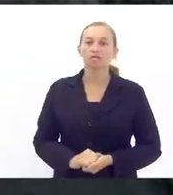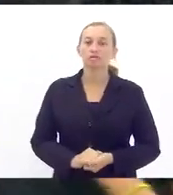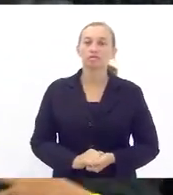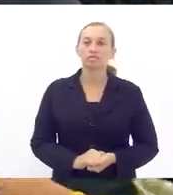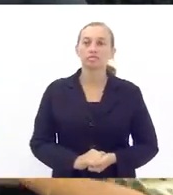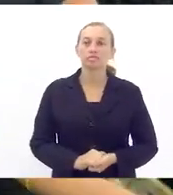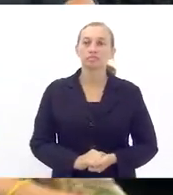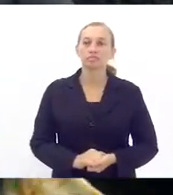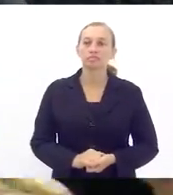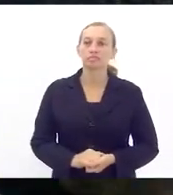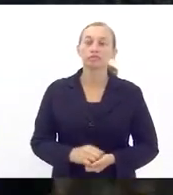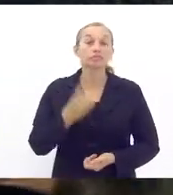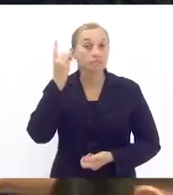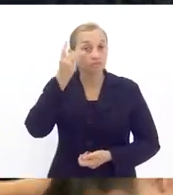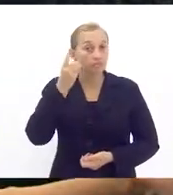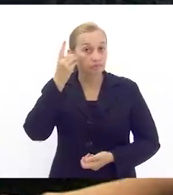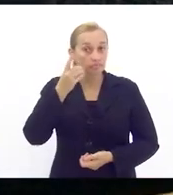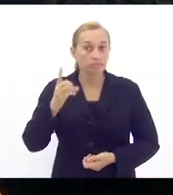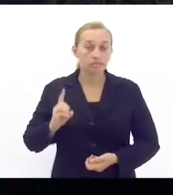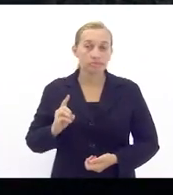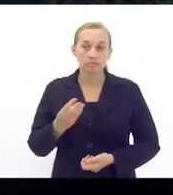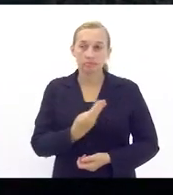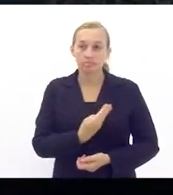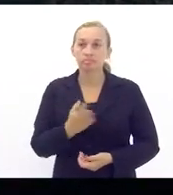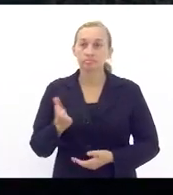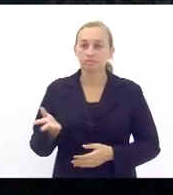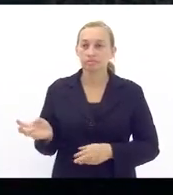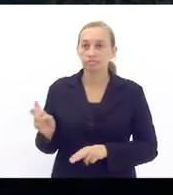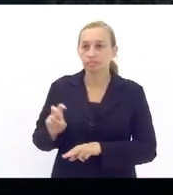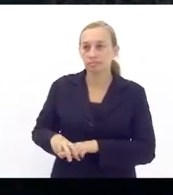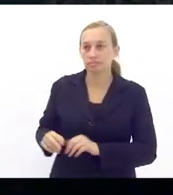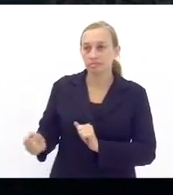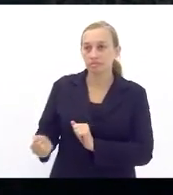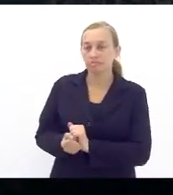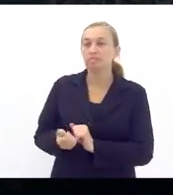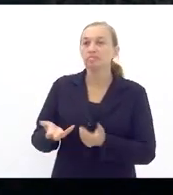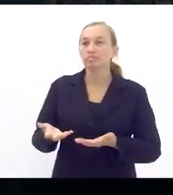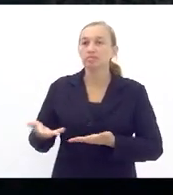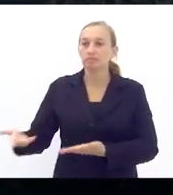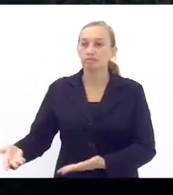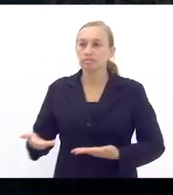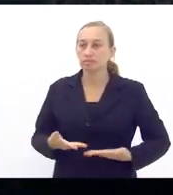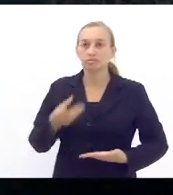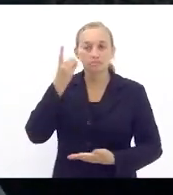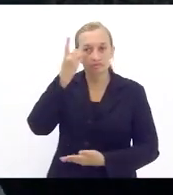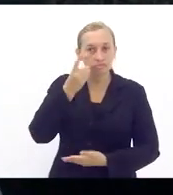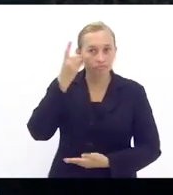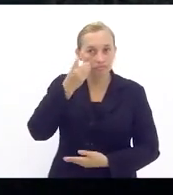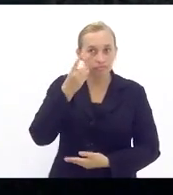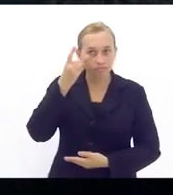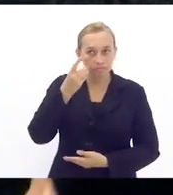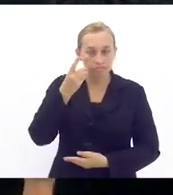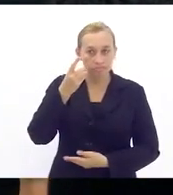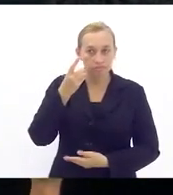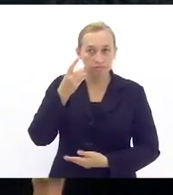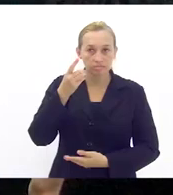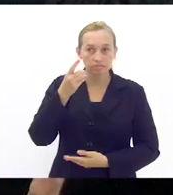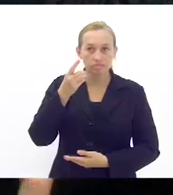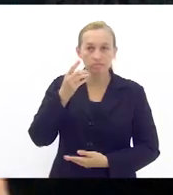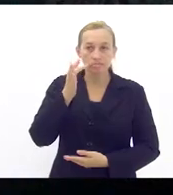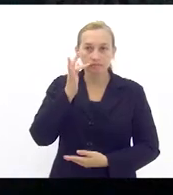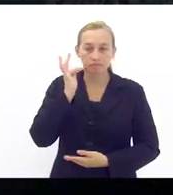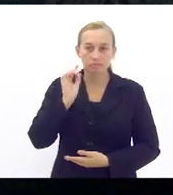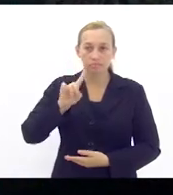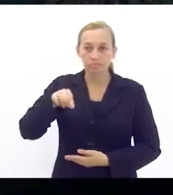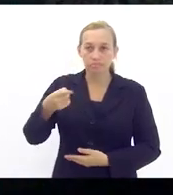nossa querida deputada Dani palma e já tá aqui na mesa conosco mas eu queria convidar que o deputado Flávio será filho e depois a deputada